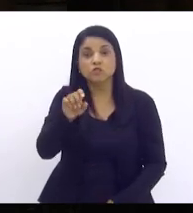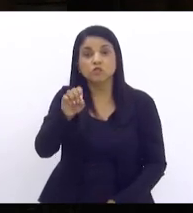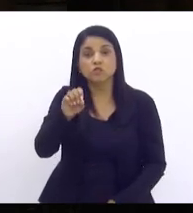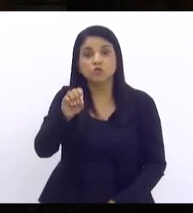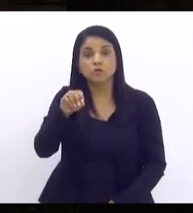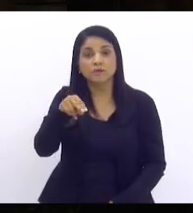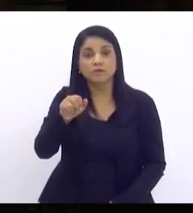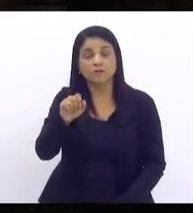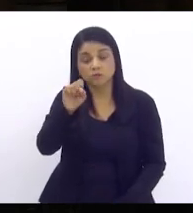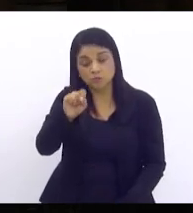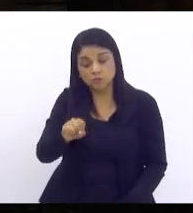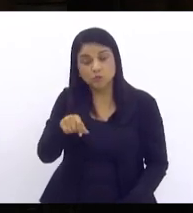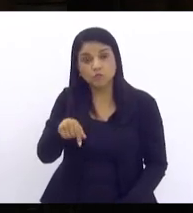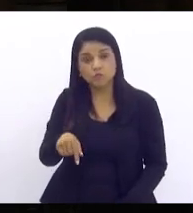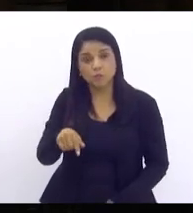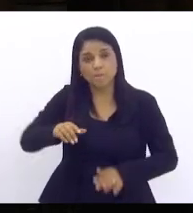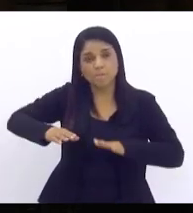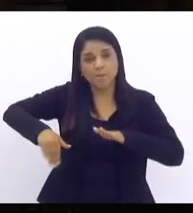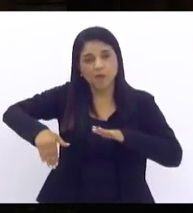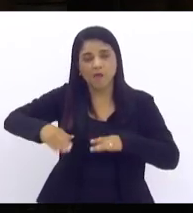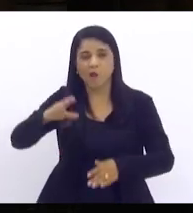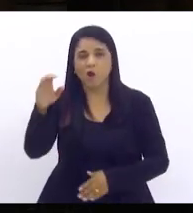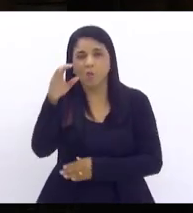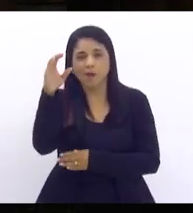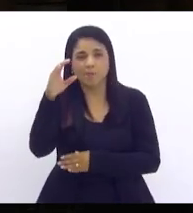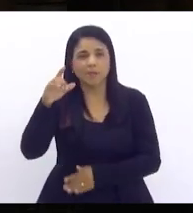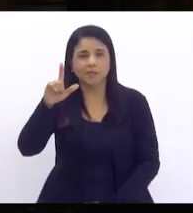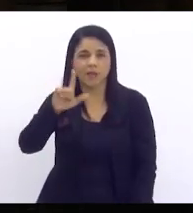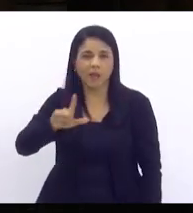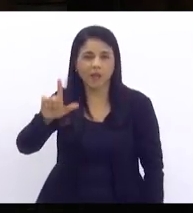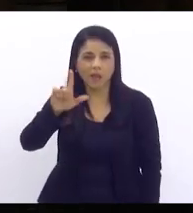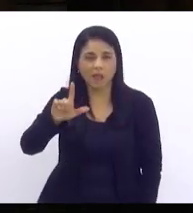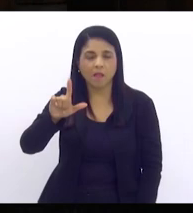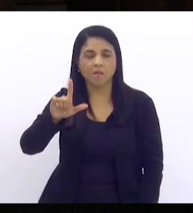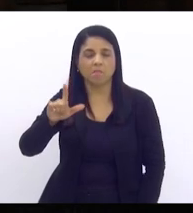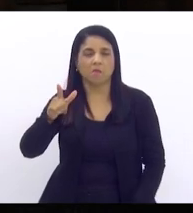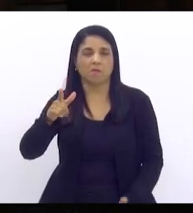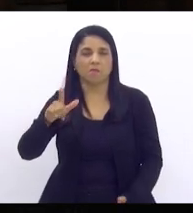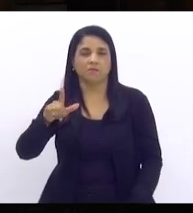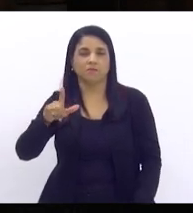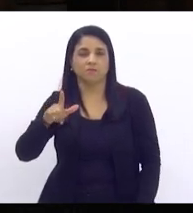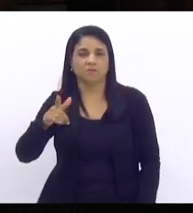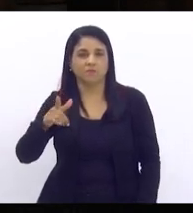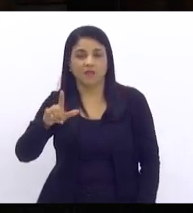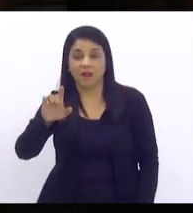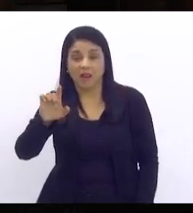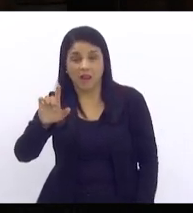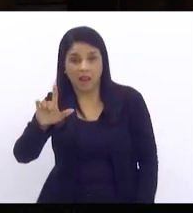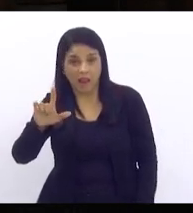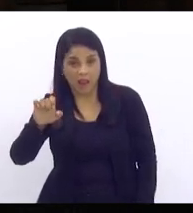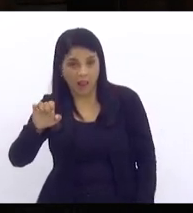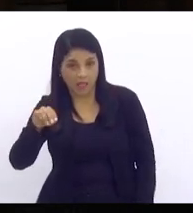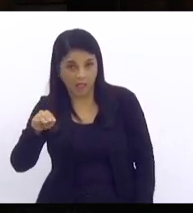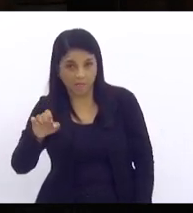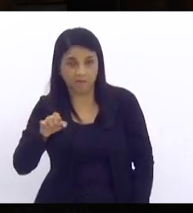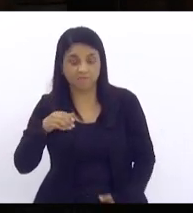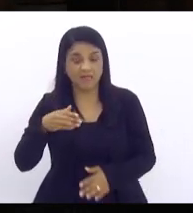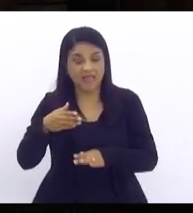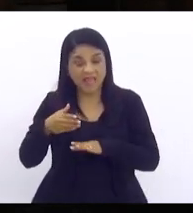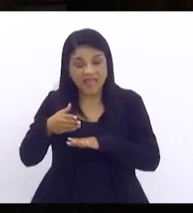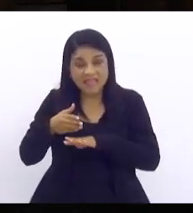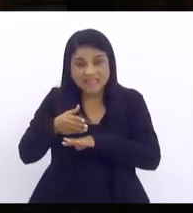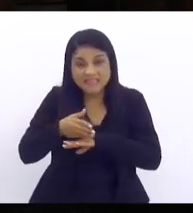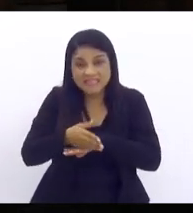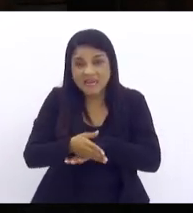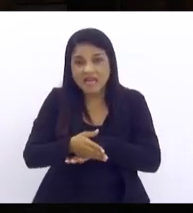E a Zona Sul, Copacabana, Leme, Ipanema, Leblon, é a porta de entrada, é a porta